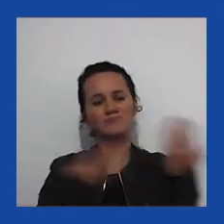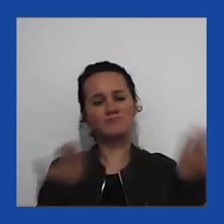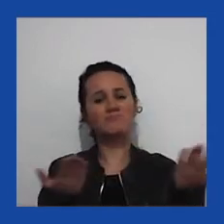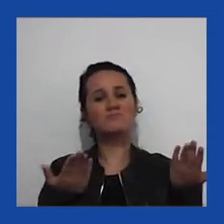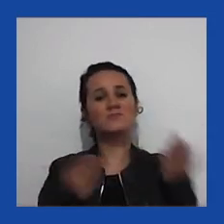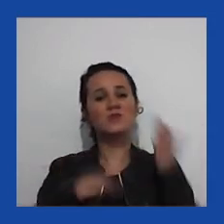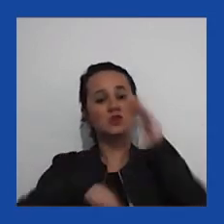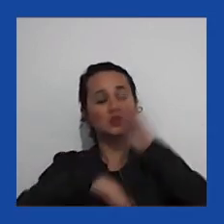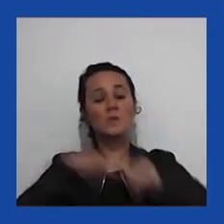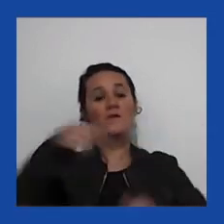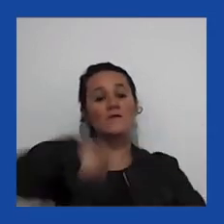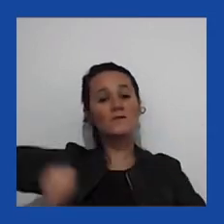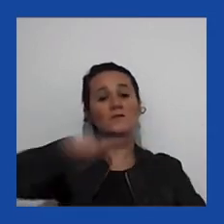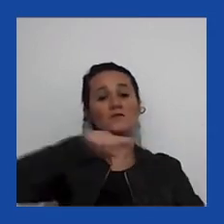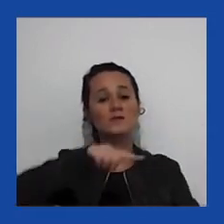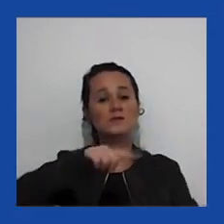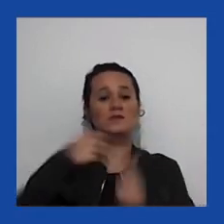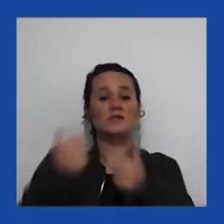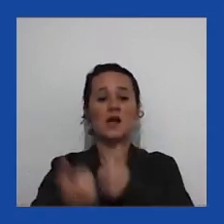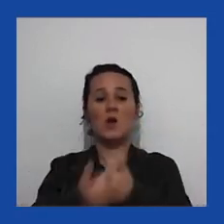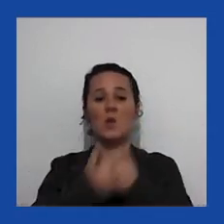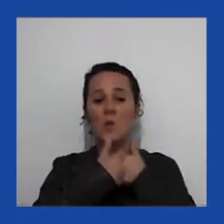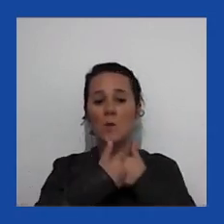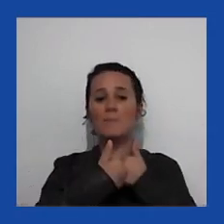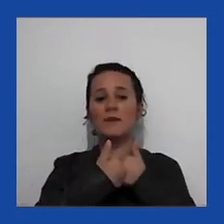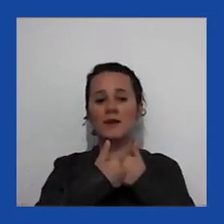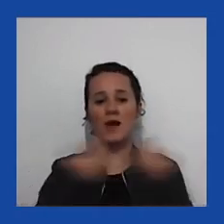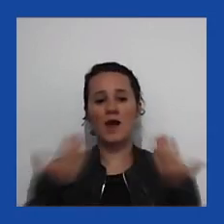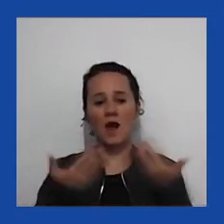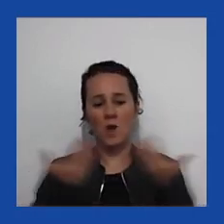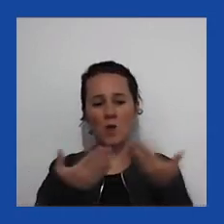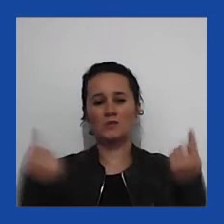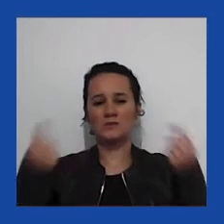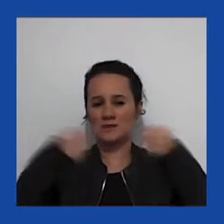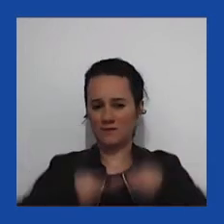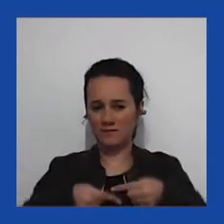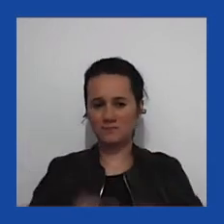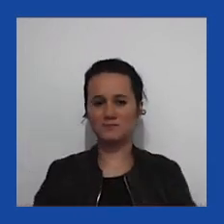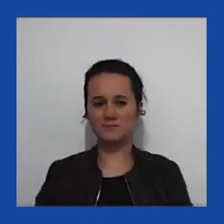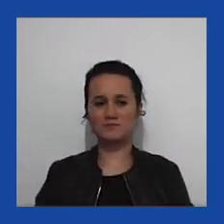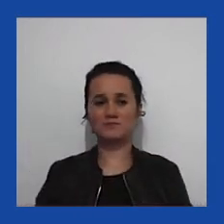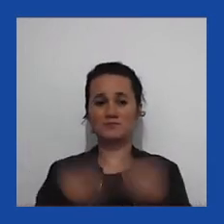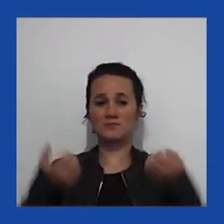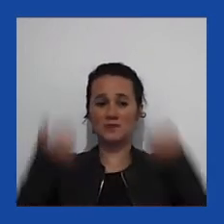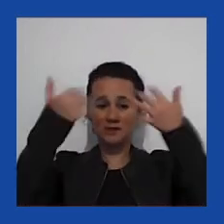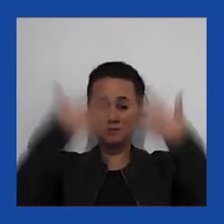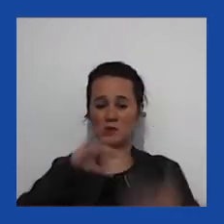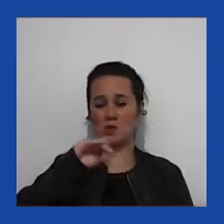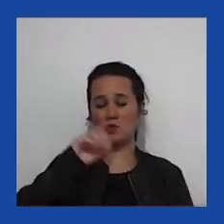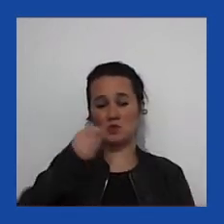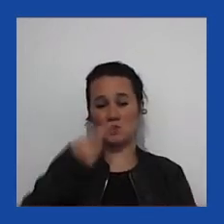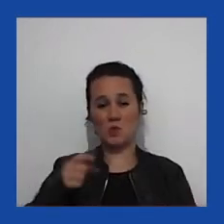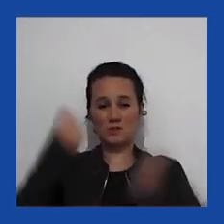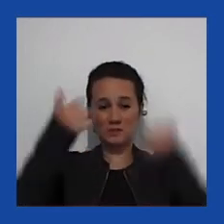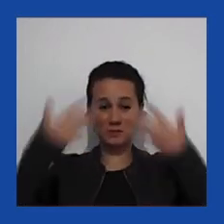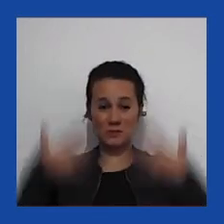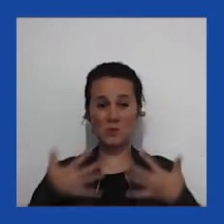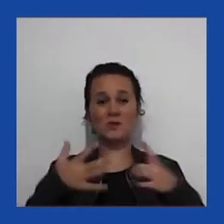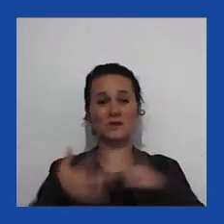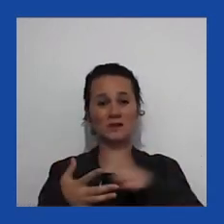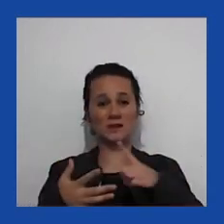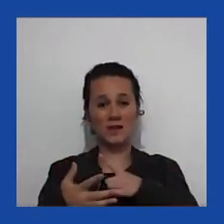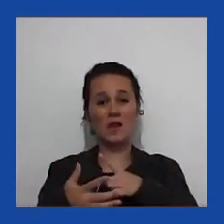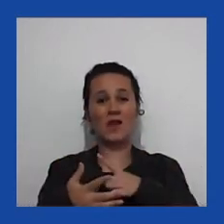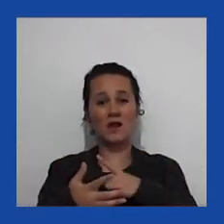nos acompanhar nesse grande desafio. Nós, como o João comentou, estruturamos um programa de cidadania, e